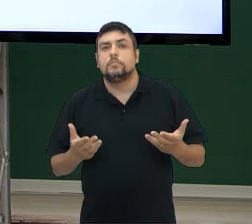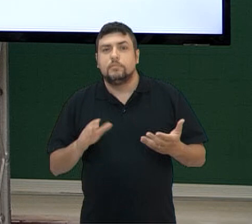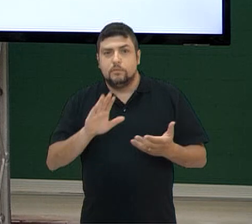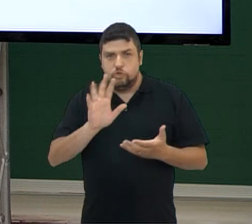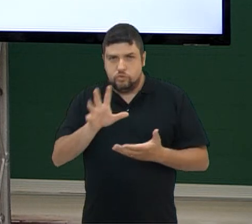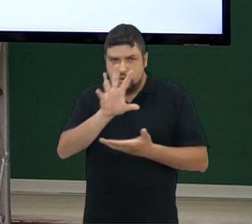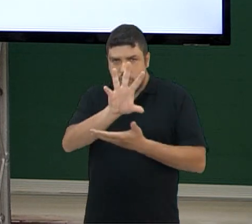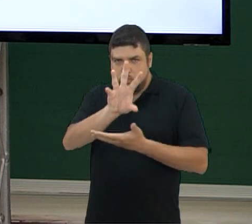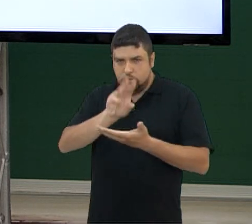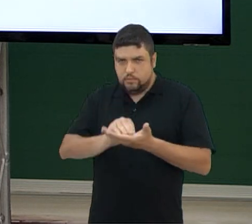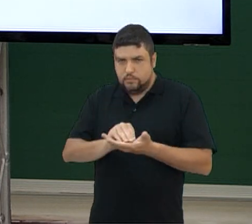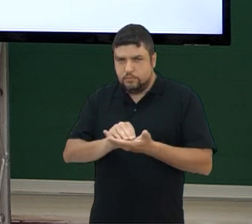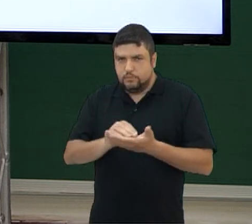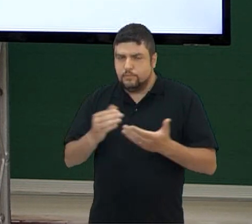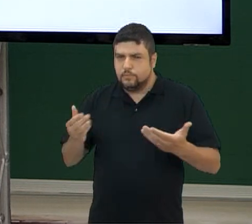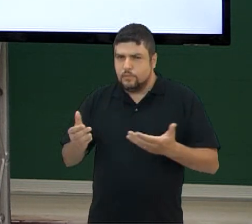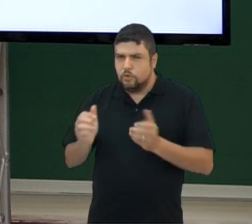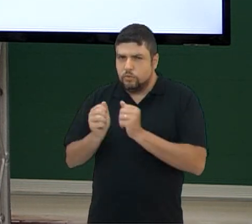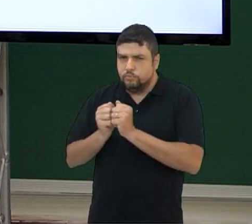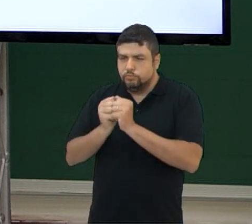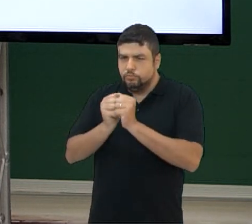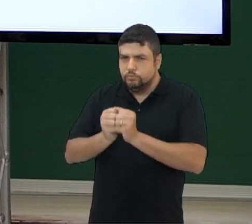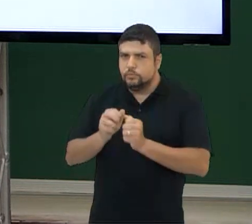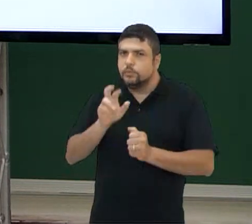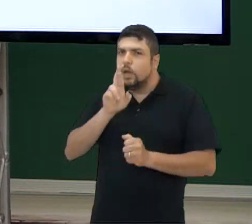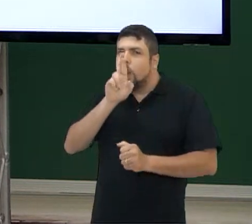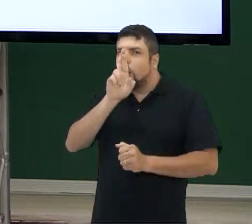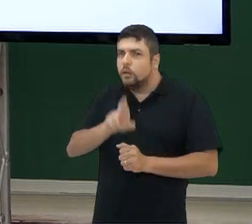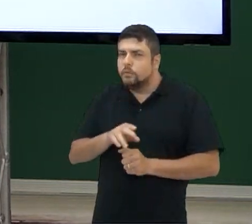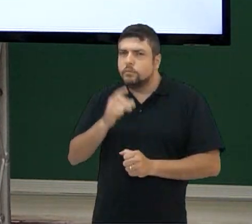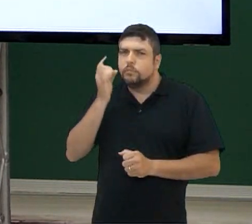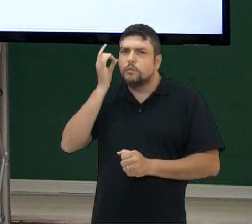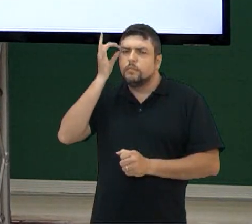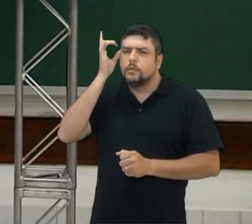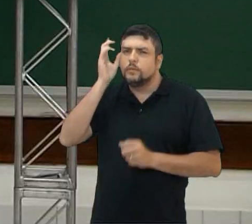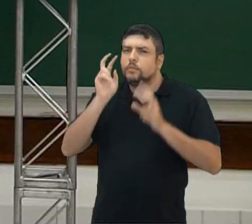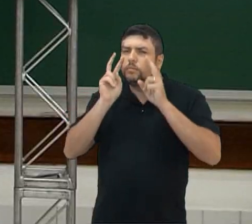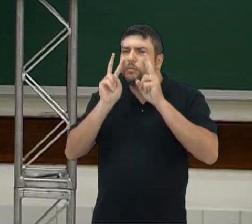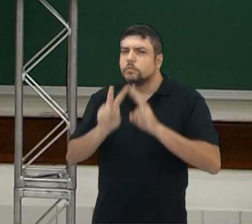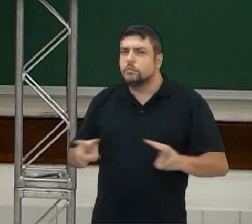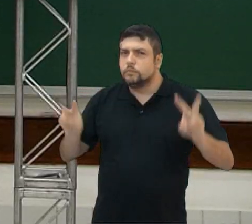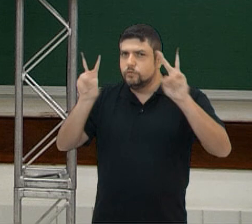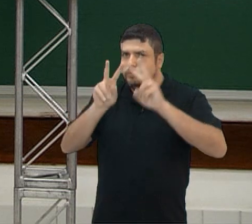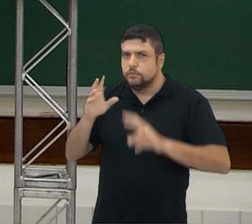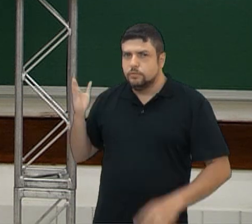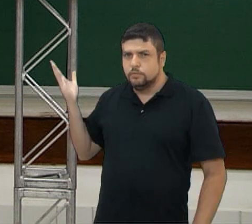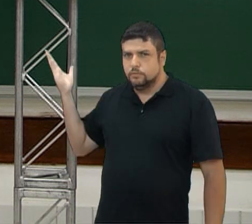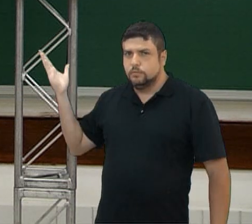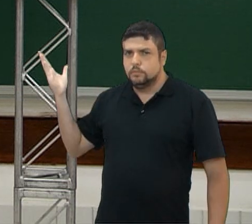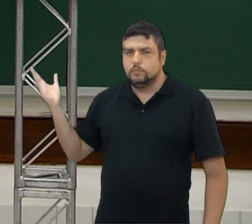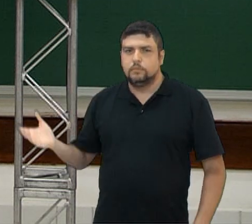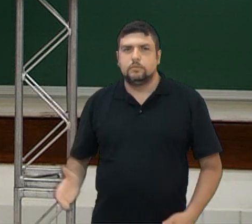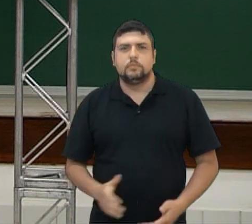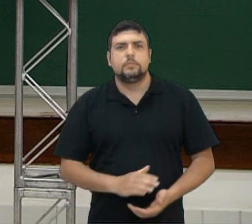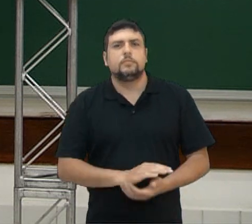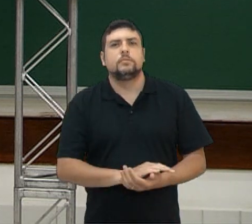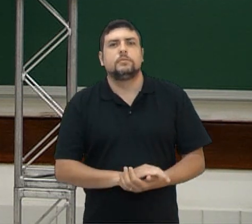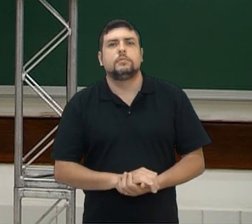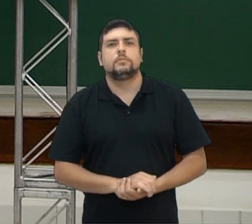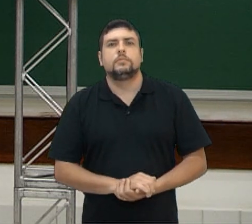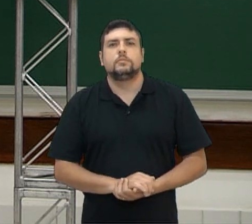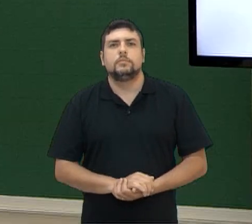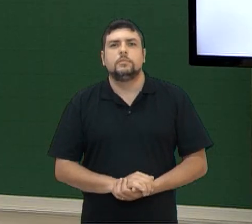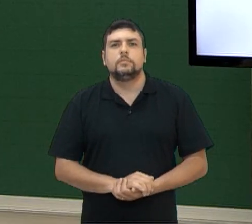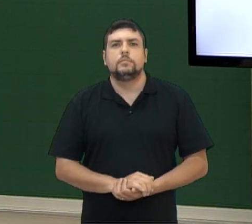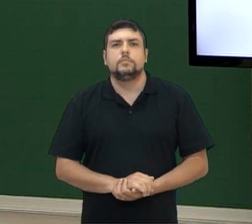copiaram? Vamos fazer juntos? Eu já fiz o começo aqui no quadro para facilitar. Então, aqui eu tenho 2 está para